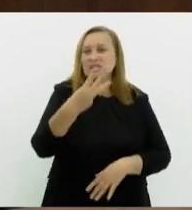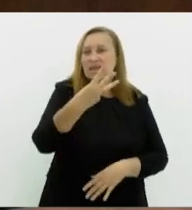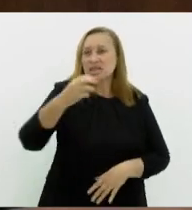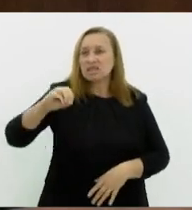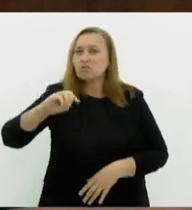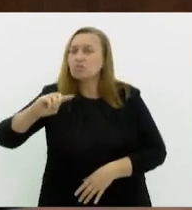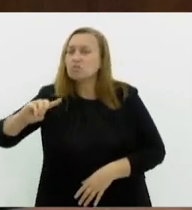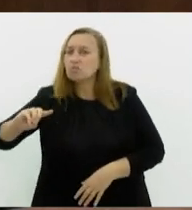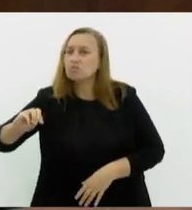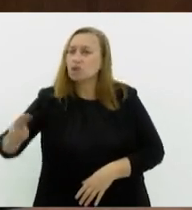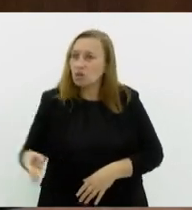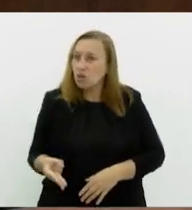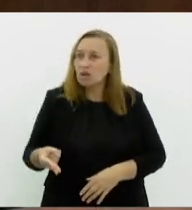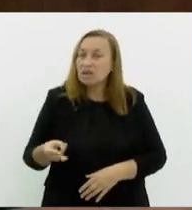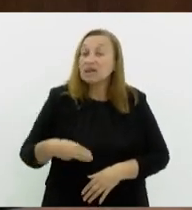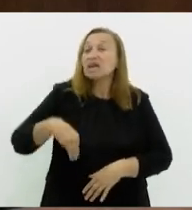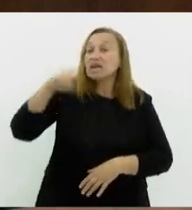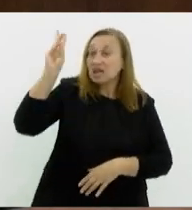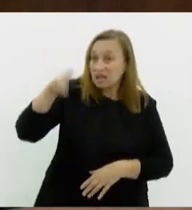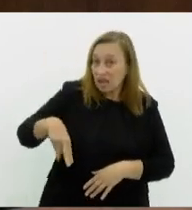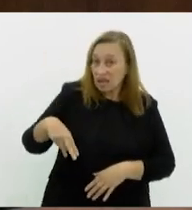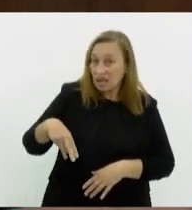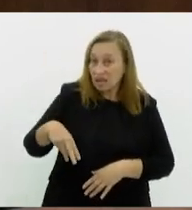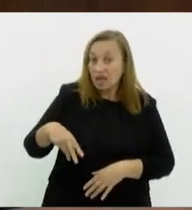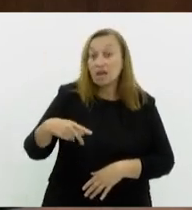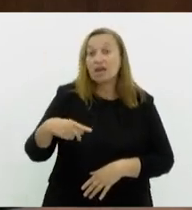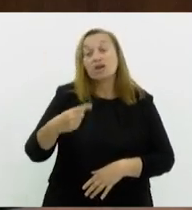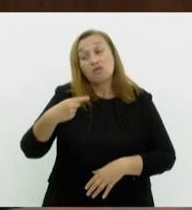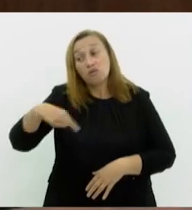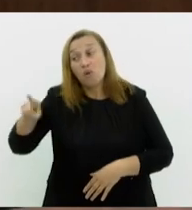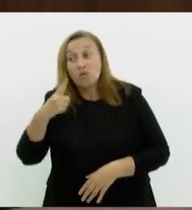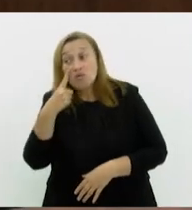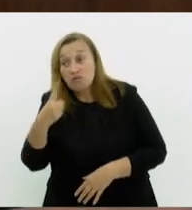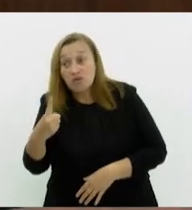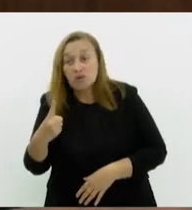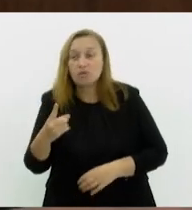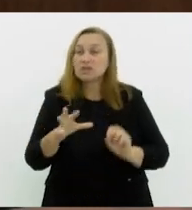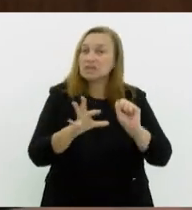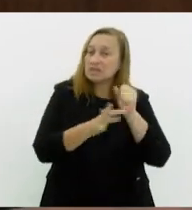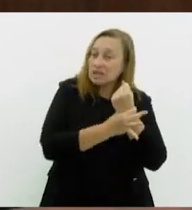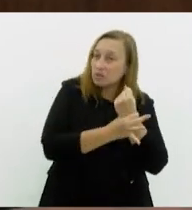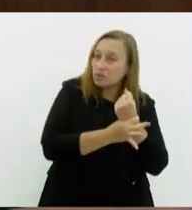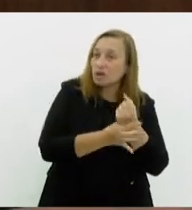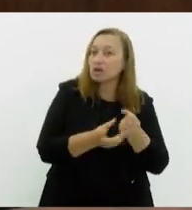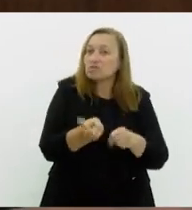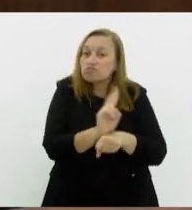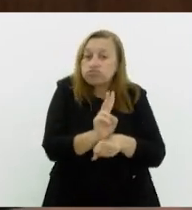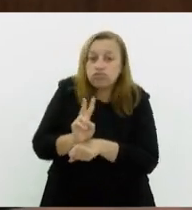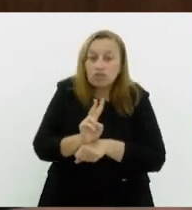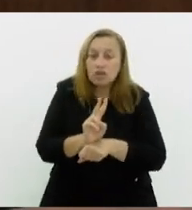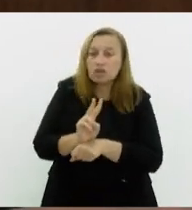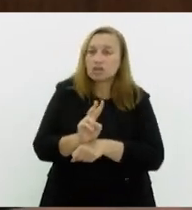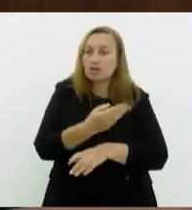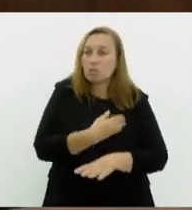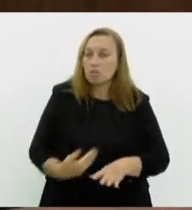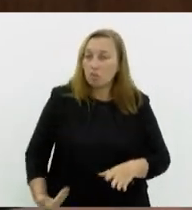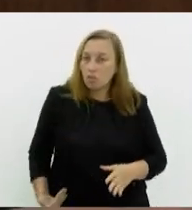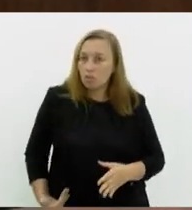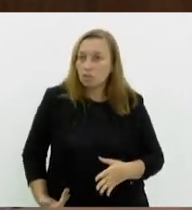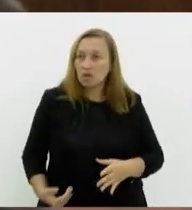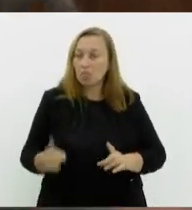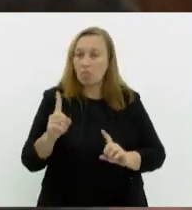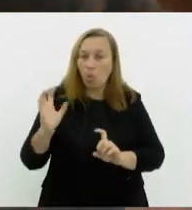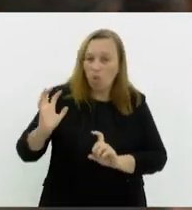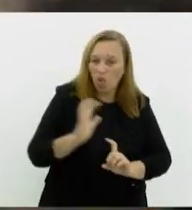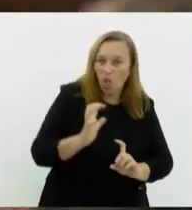milhões. E para quem andou naquele dia na rua, viu segurança, ou seja, uma segurança pública não repressora,